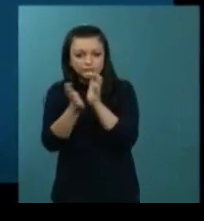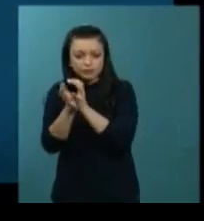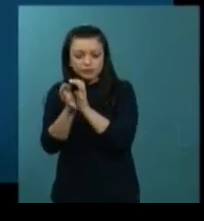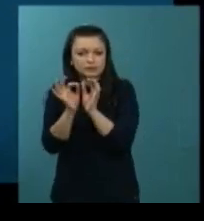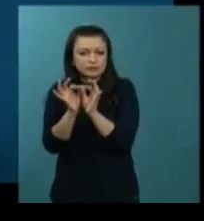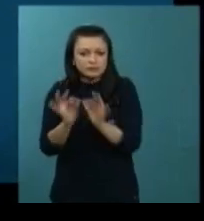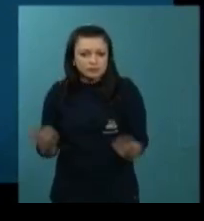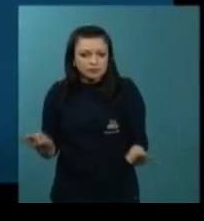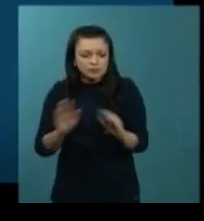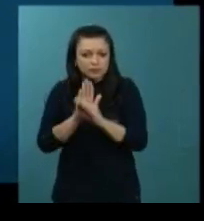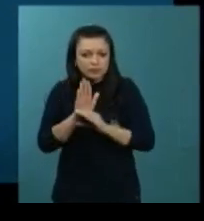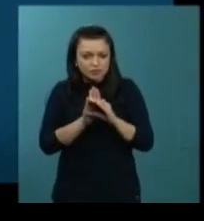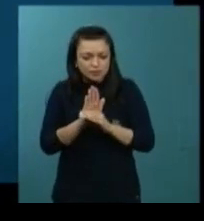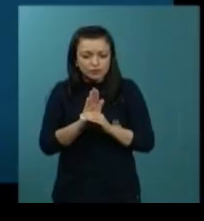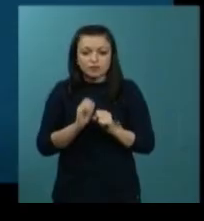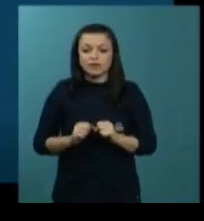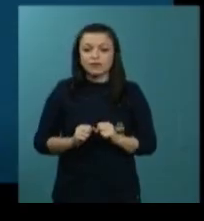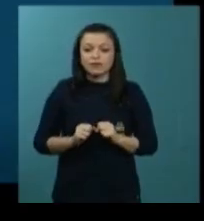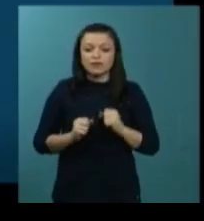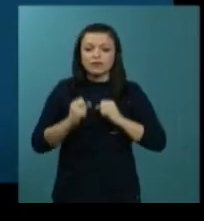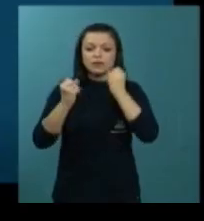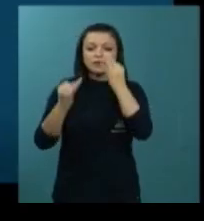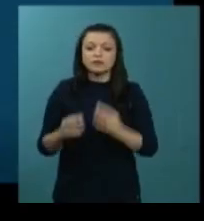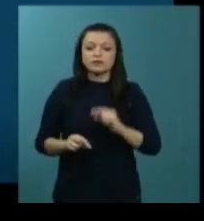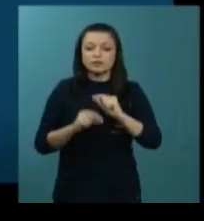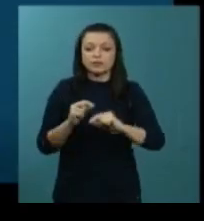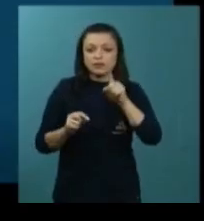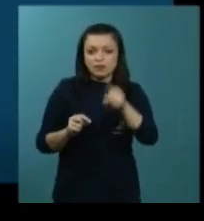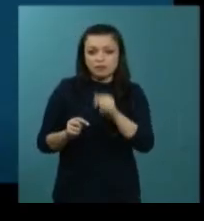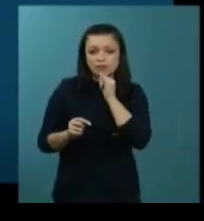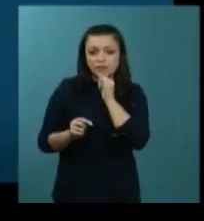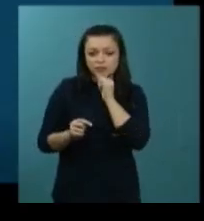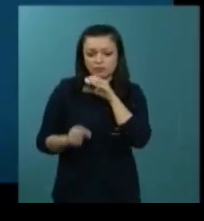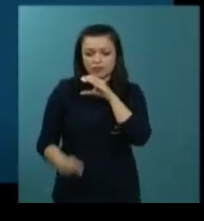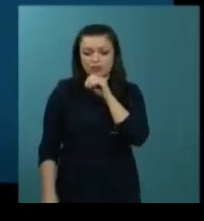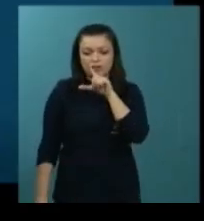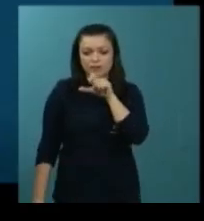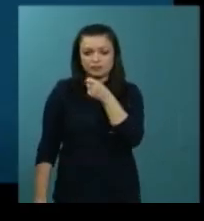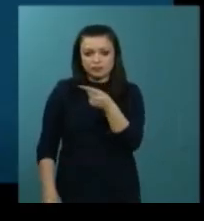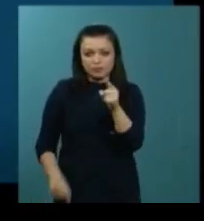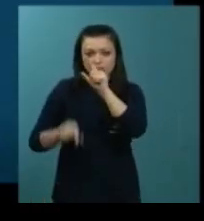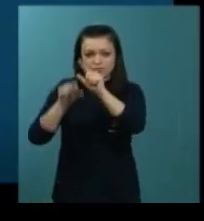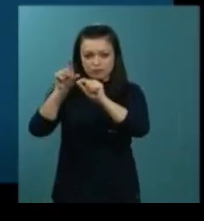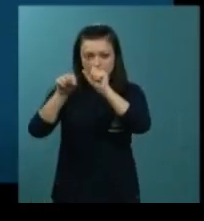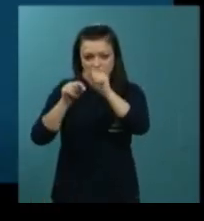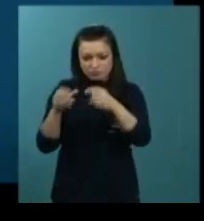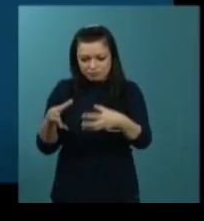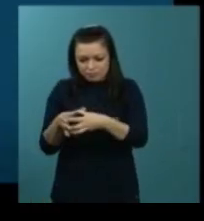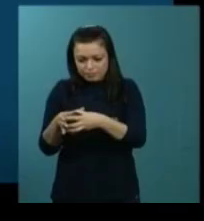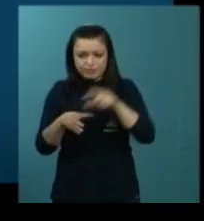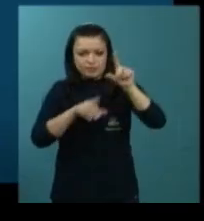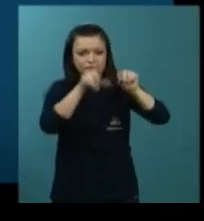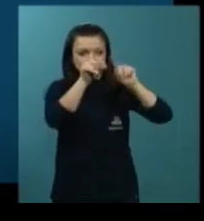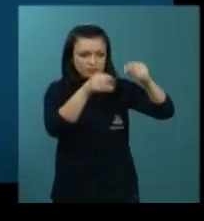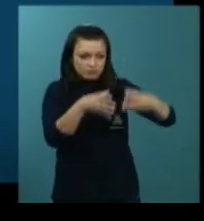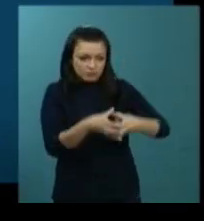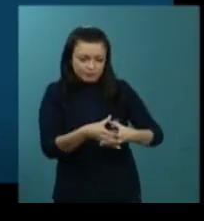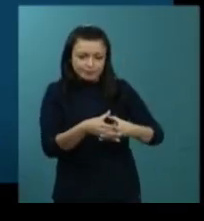simplesmente que é uma coleção. Então, um conjunto